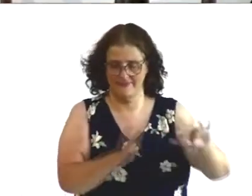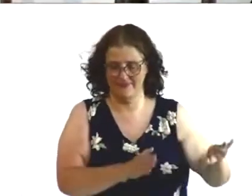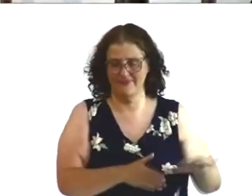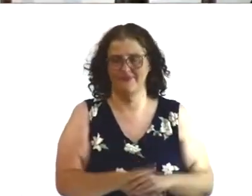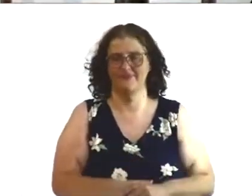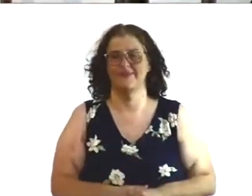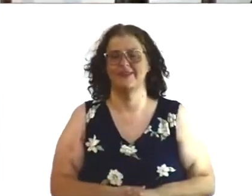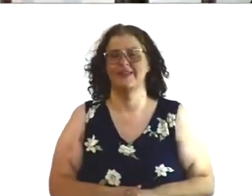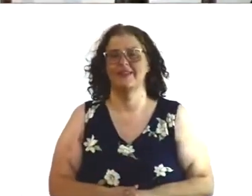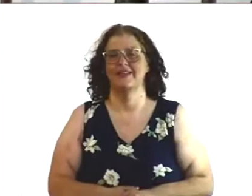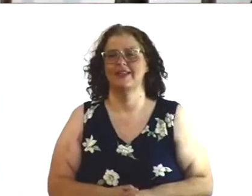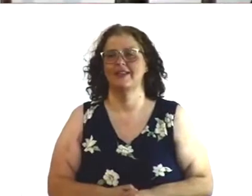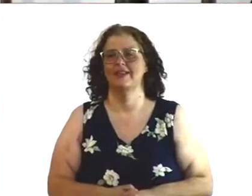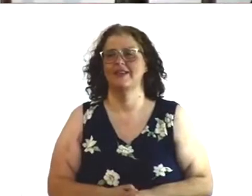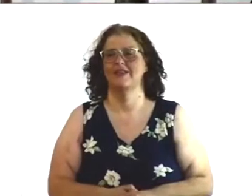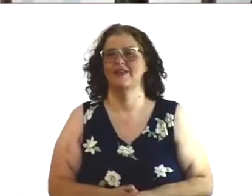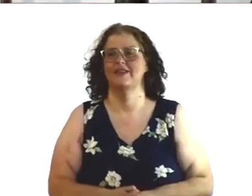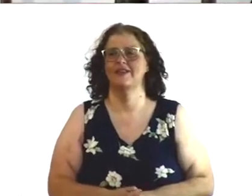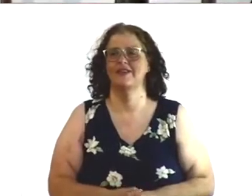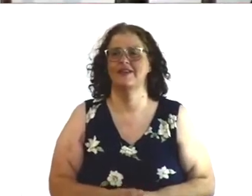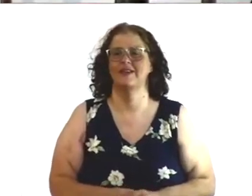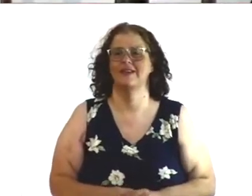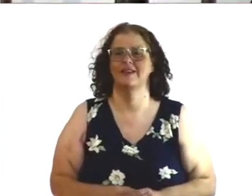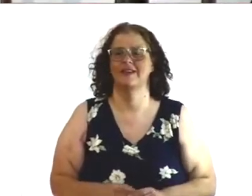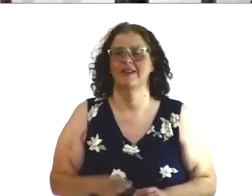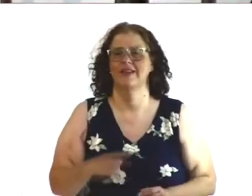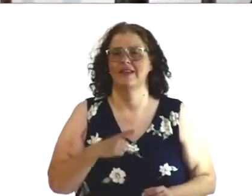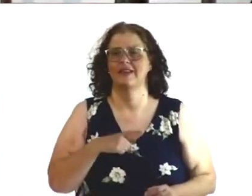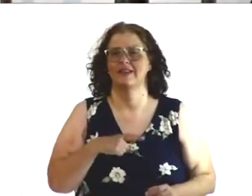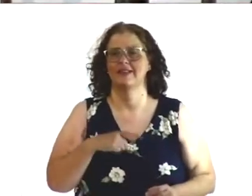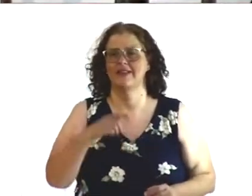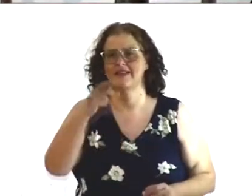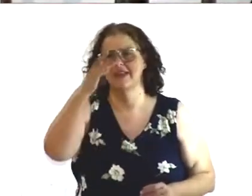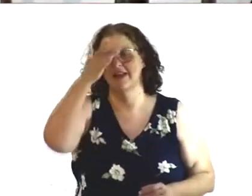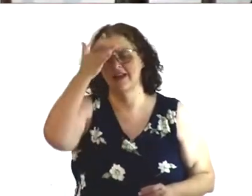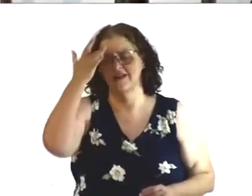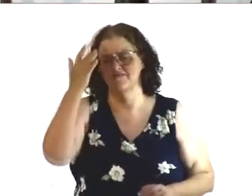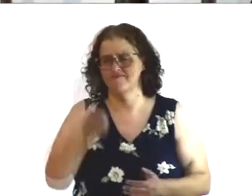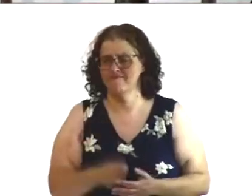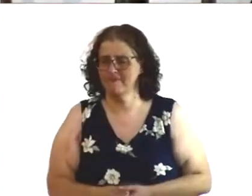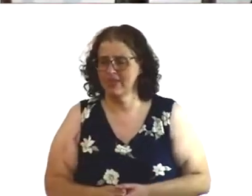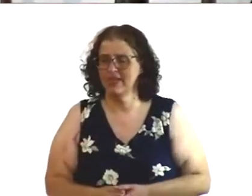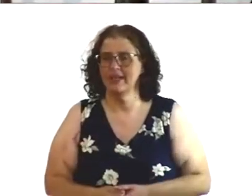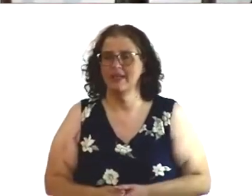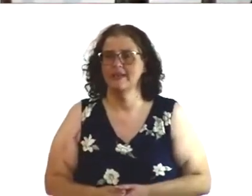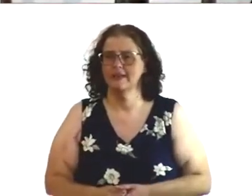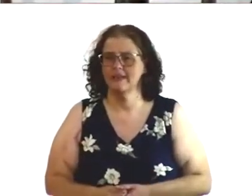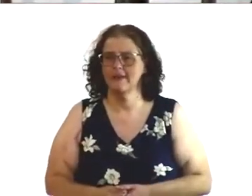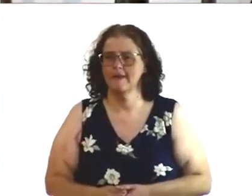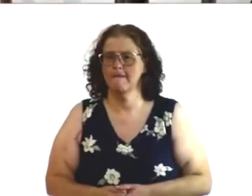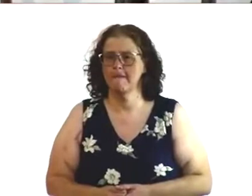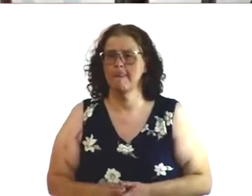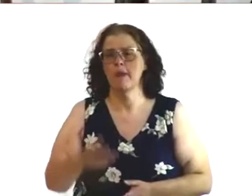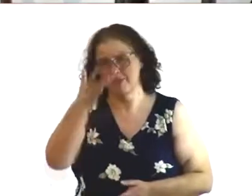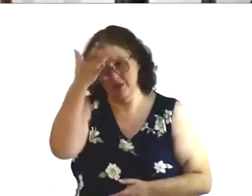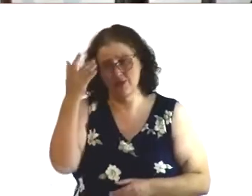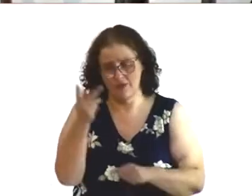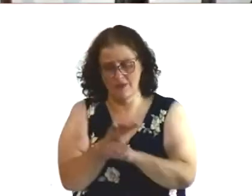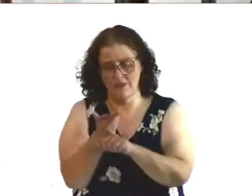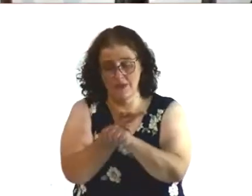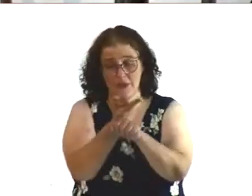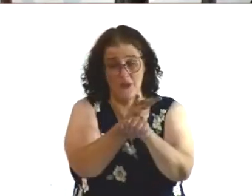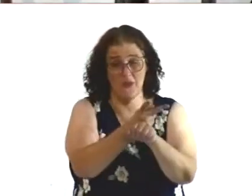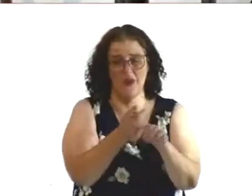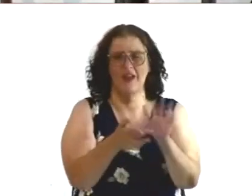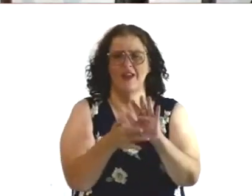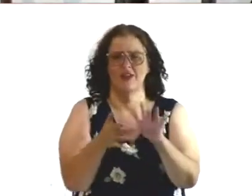adorar. Será que alguém procuraria Jesus para não adorar? Né?